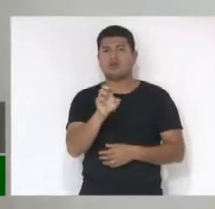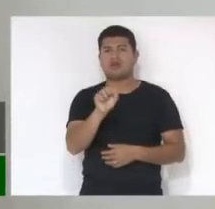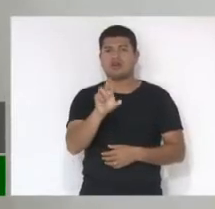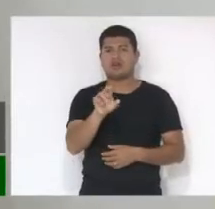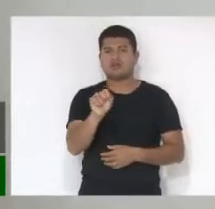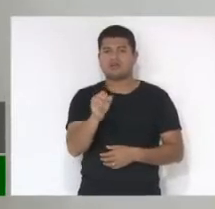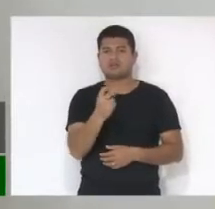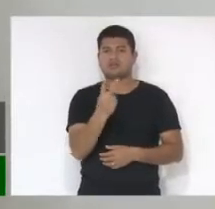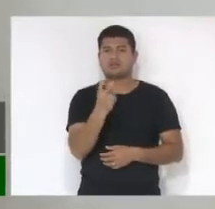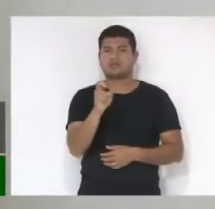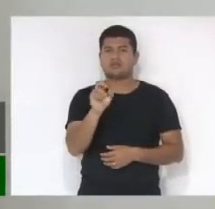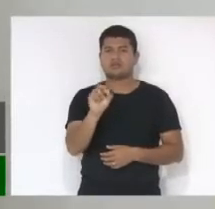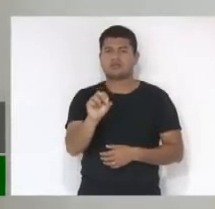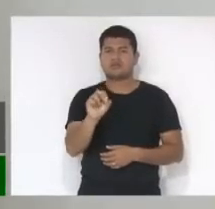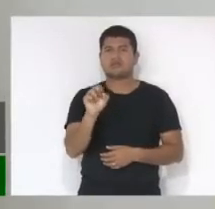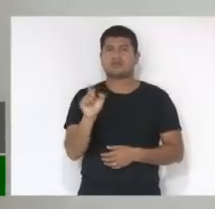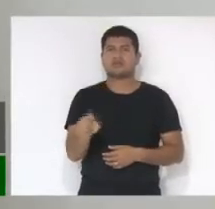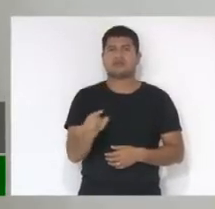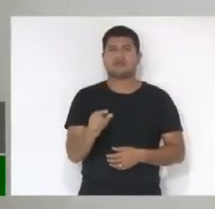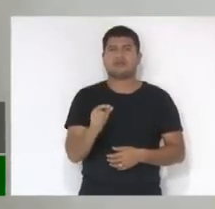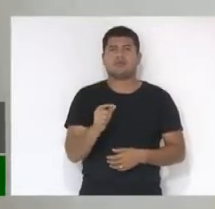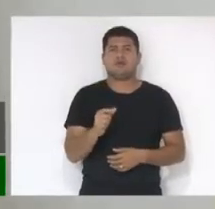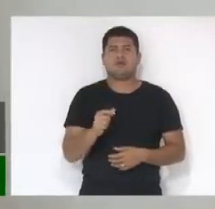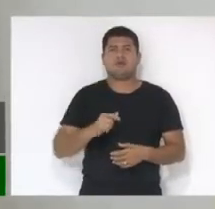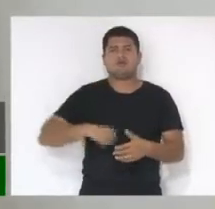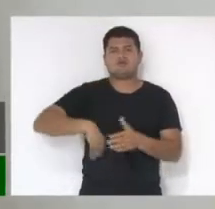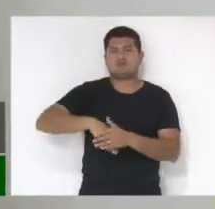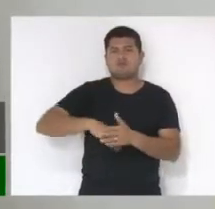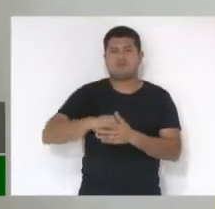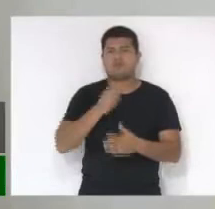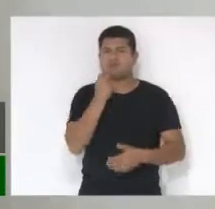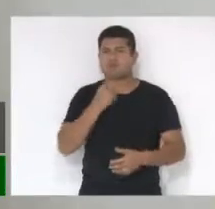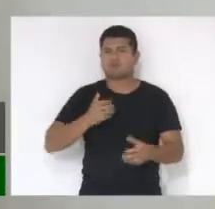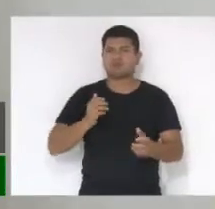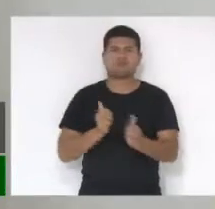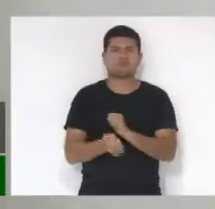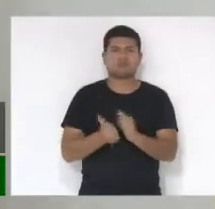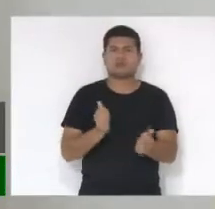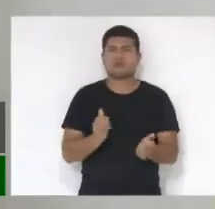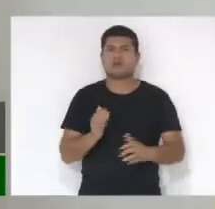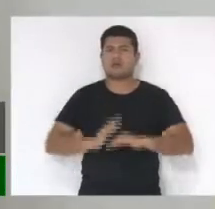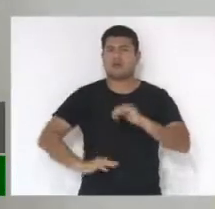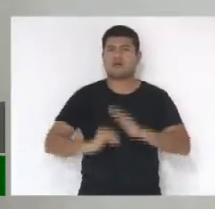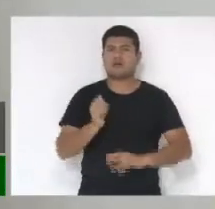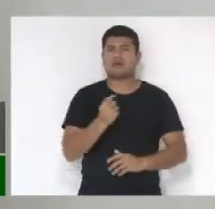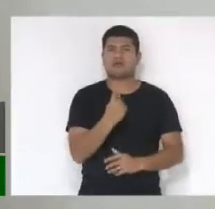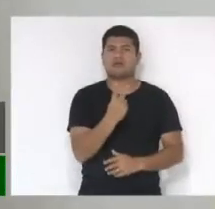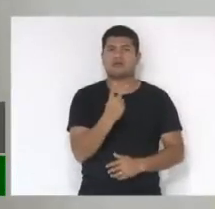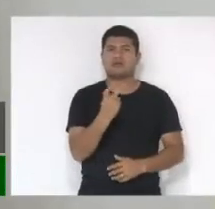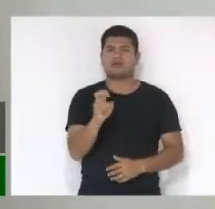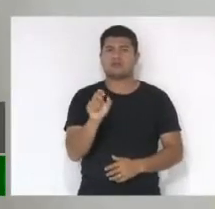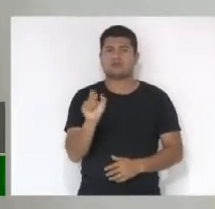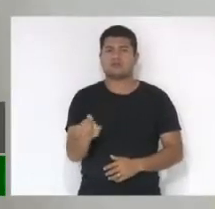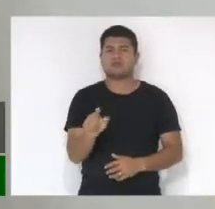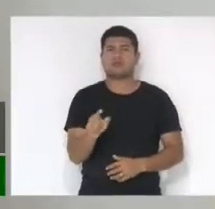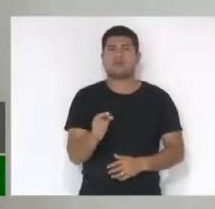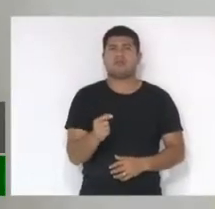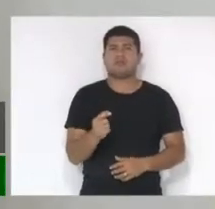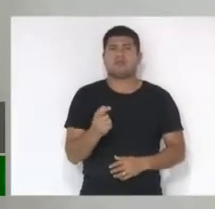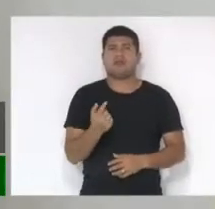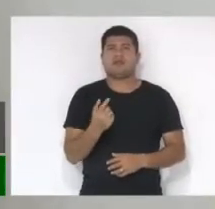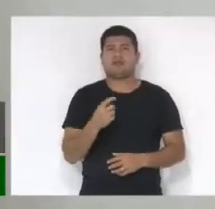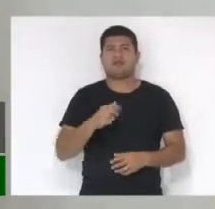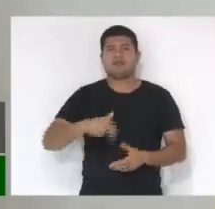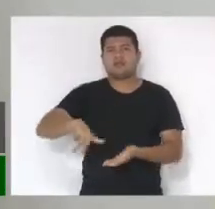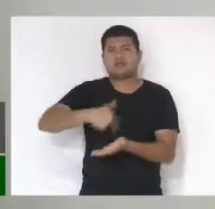JESC, 250. Moleque Bom de Bola, 20 mil. Para JASC, 125 mil. Para JESC, 100 mil, e Dança Catarina, 75 mil